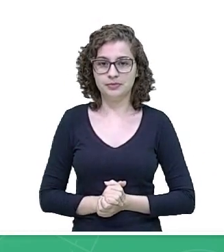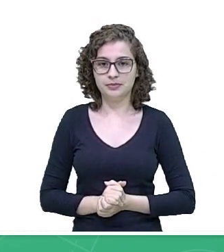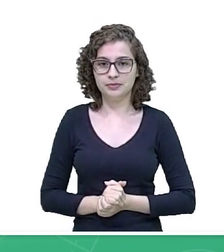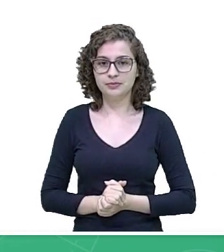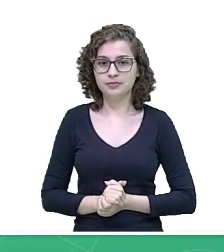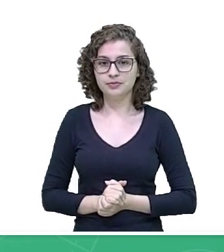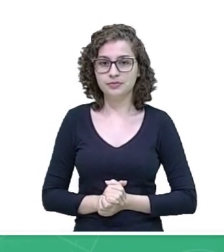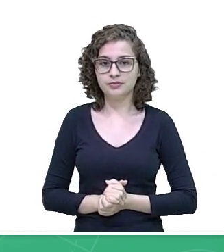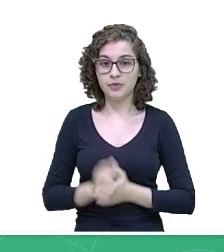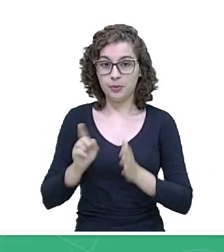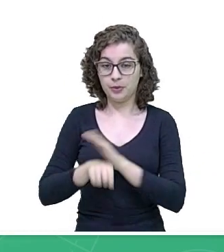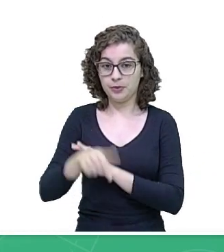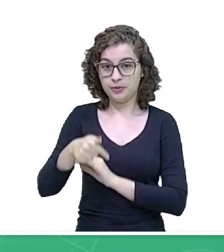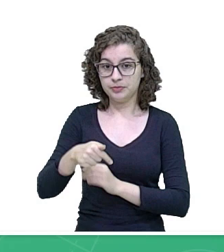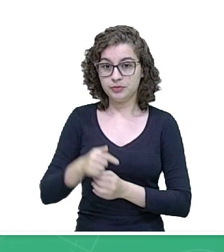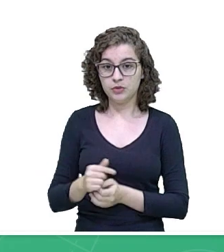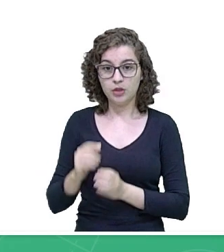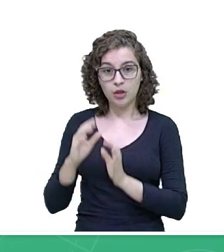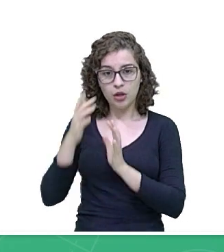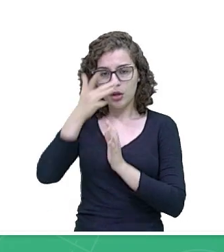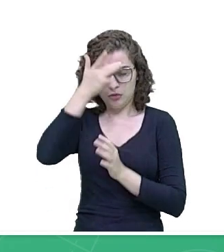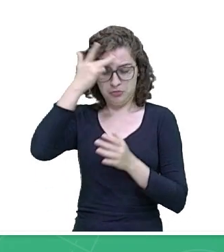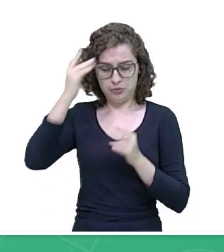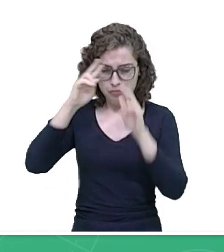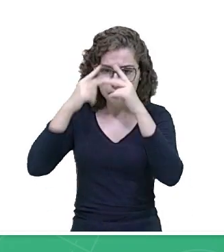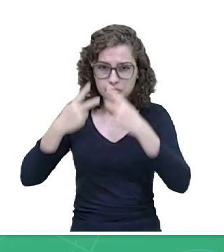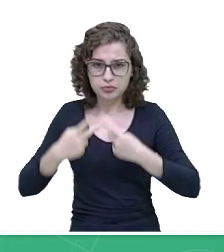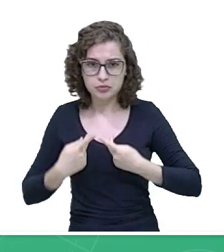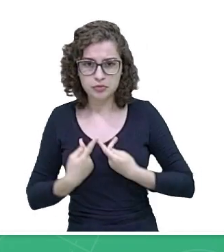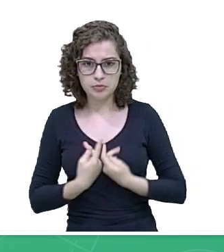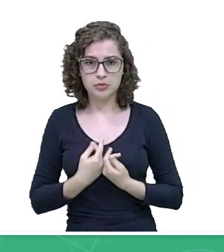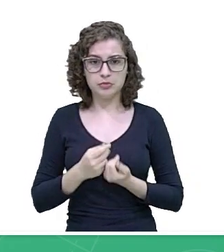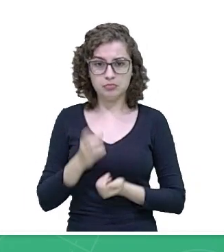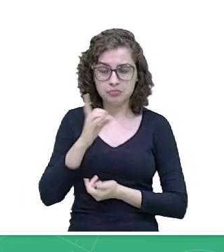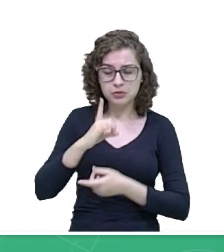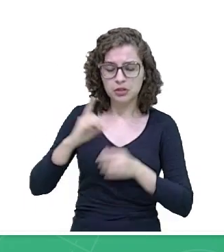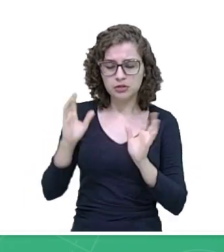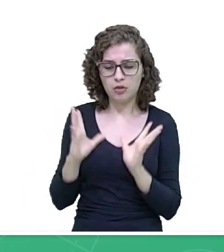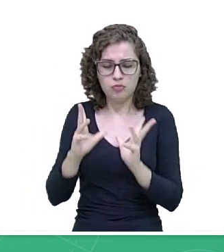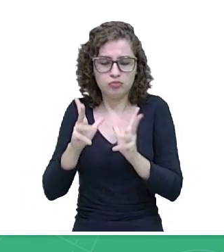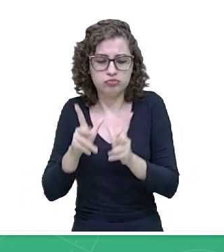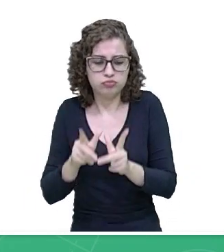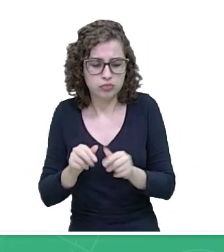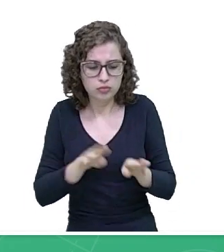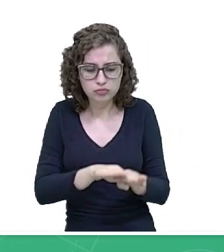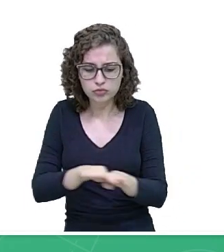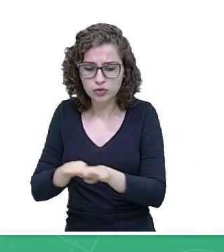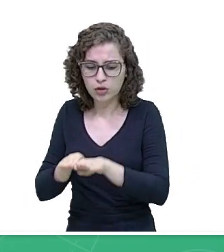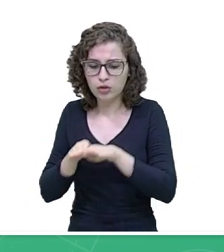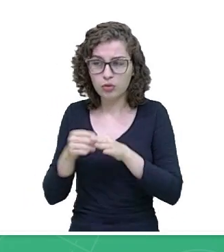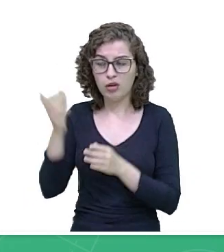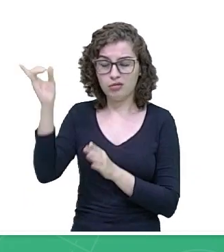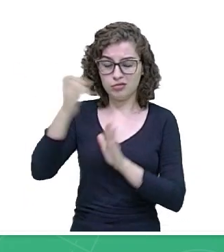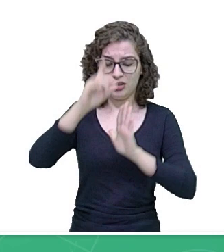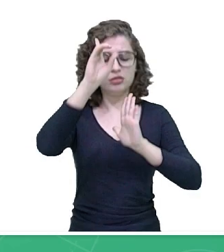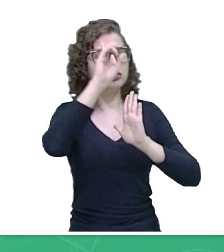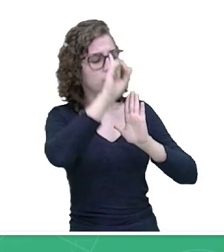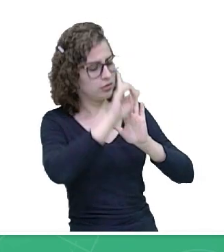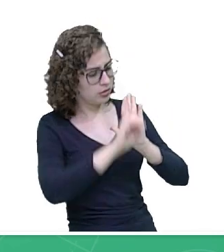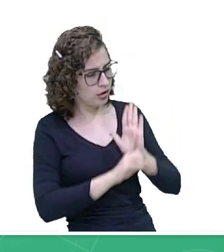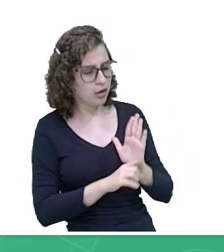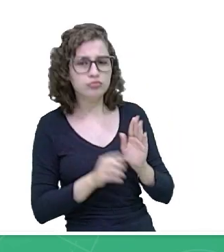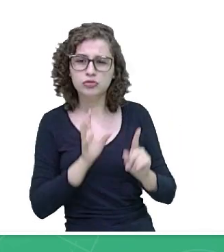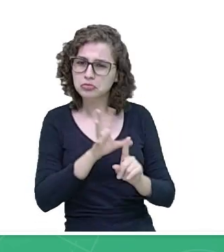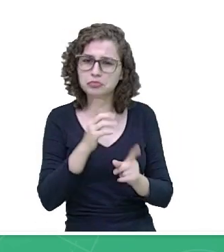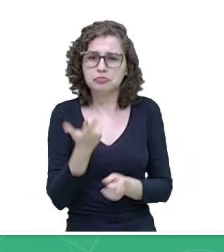seguinte: todos os homens são criados iguais, dotados pelo Criador de certos direitos inalienáveis, entre